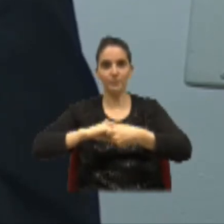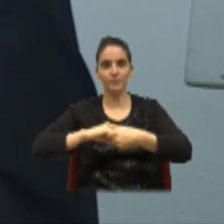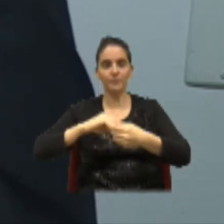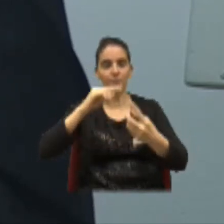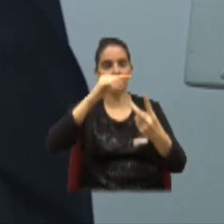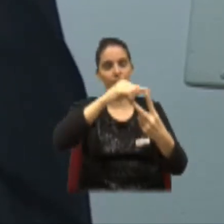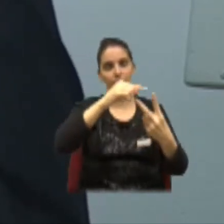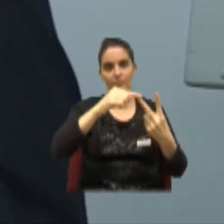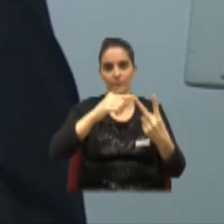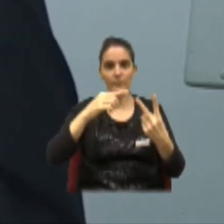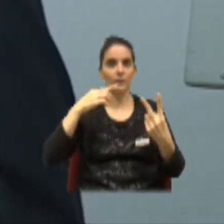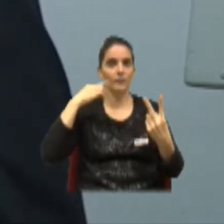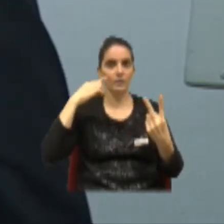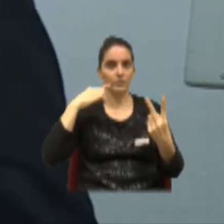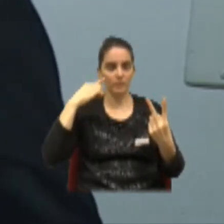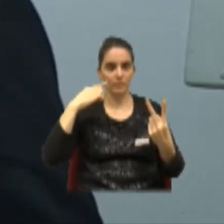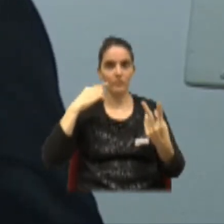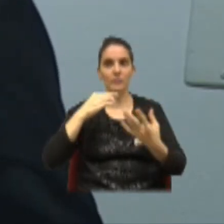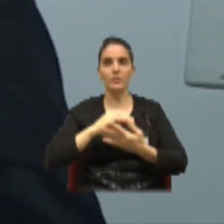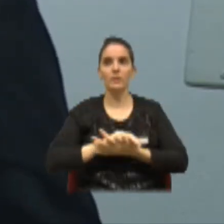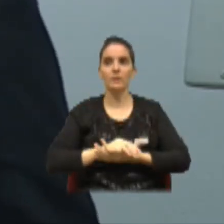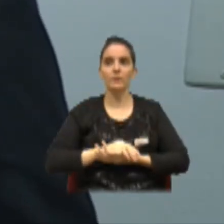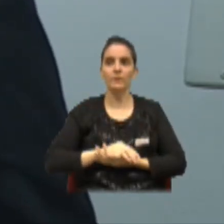Marisa e a